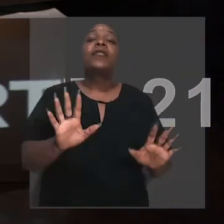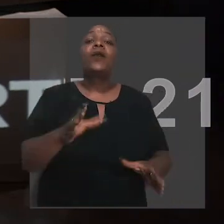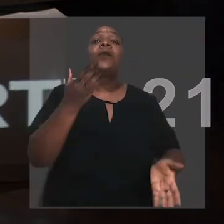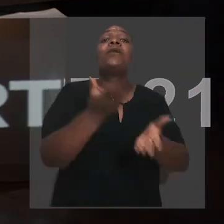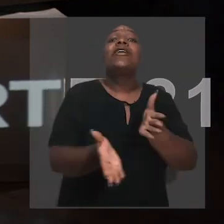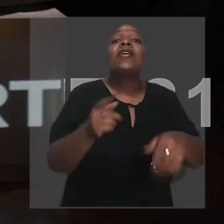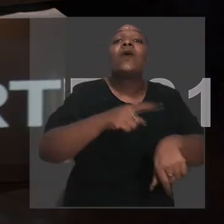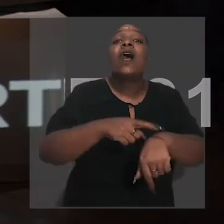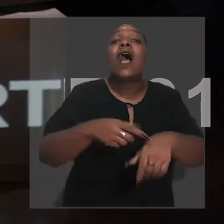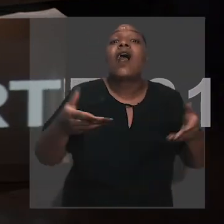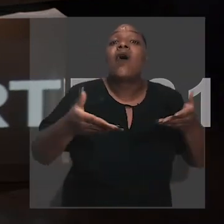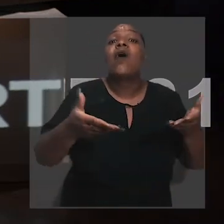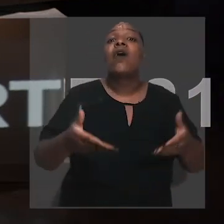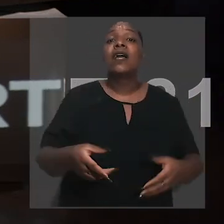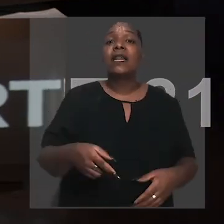Já perdeu alguém.